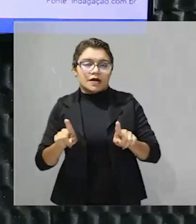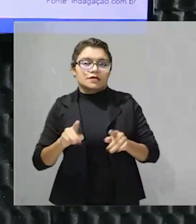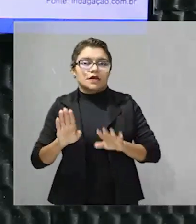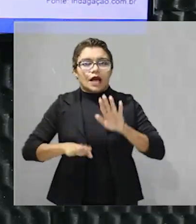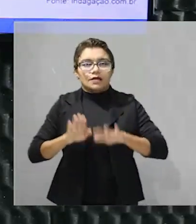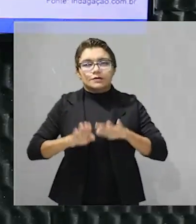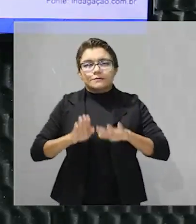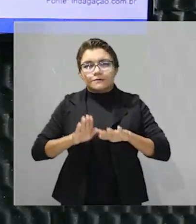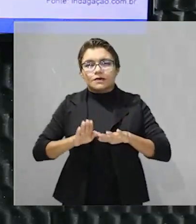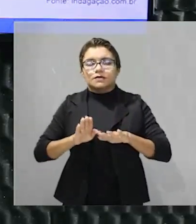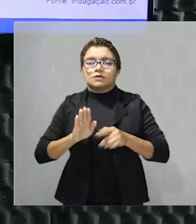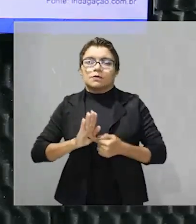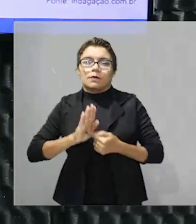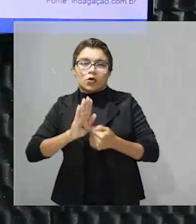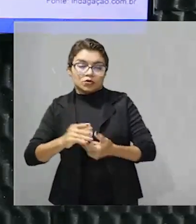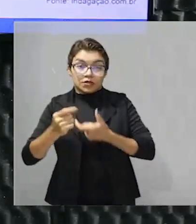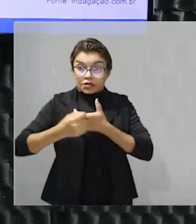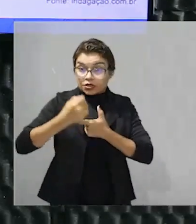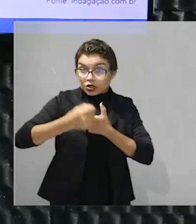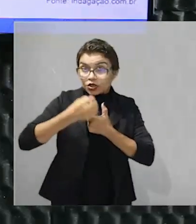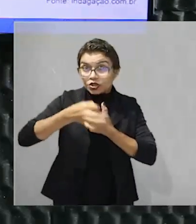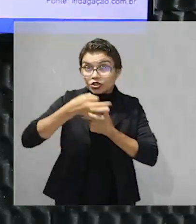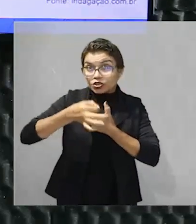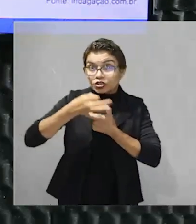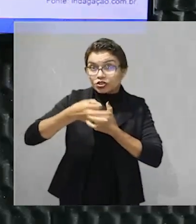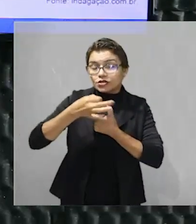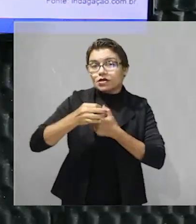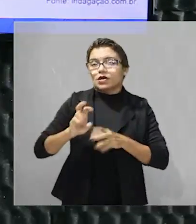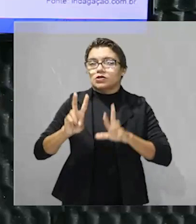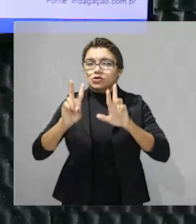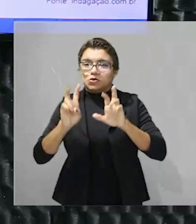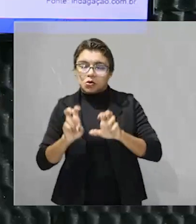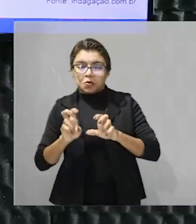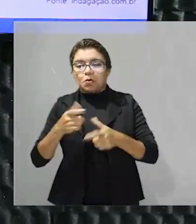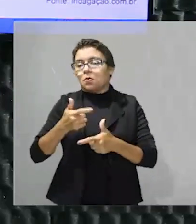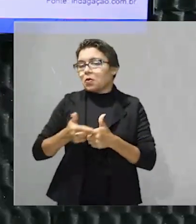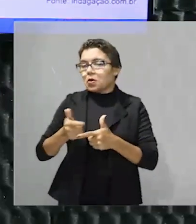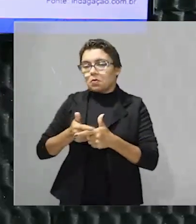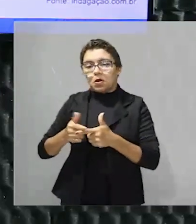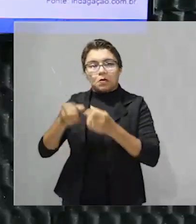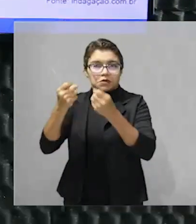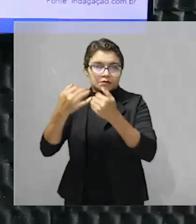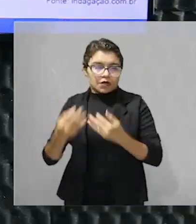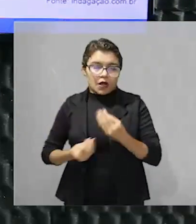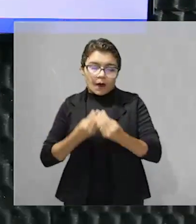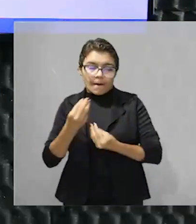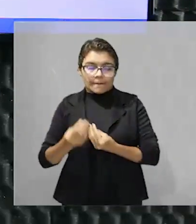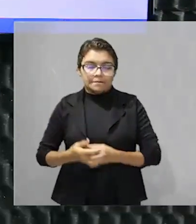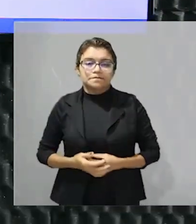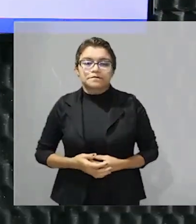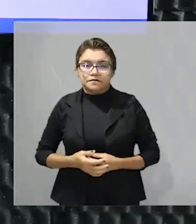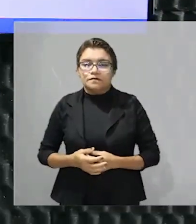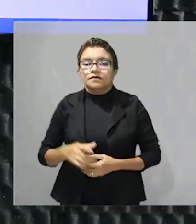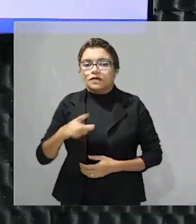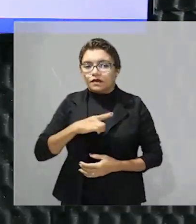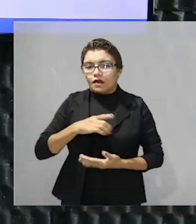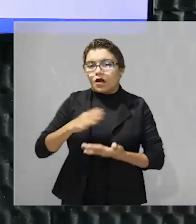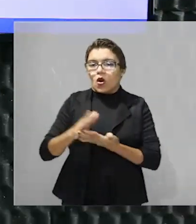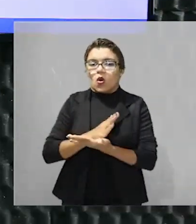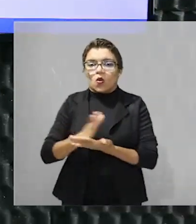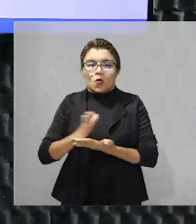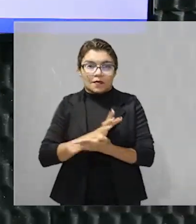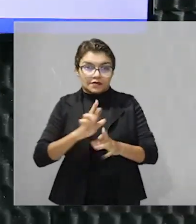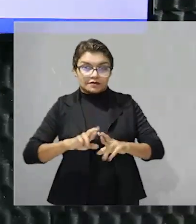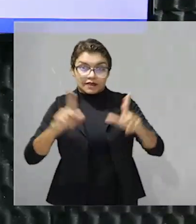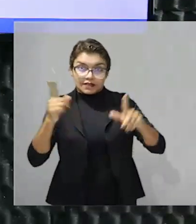é direcionado à crítica em relação àquela problemática, tá bom? Então são as duas diferenças que nós vamos